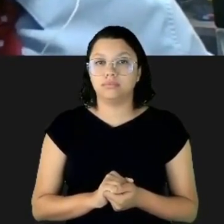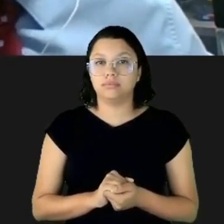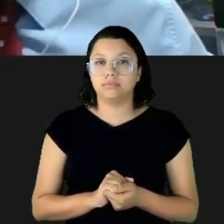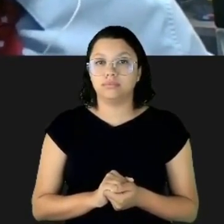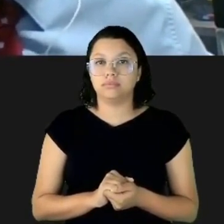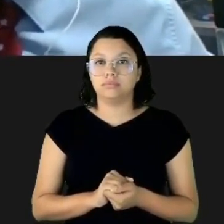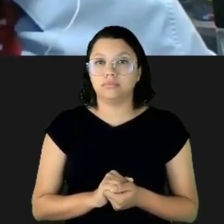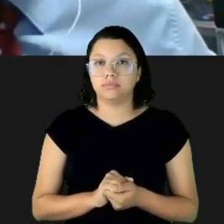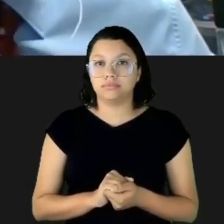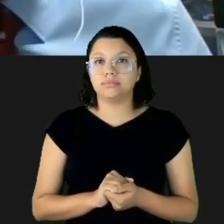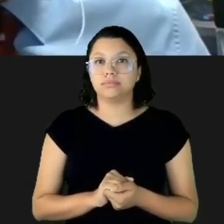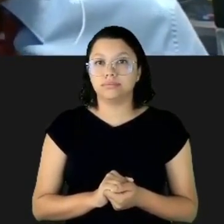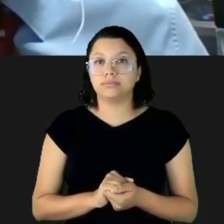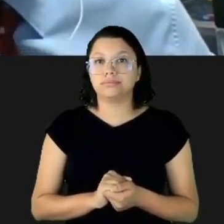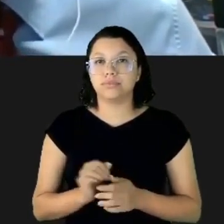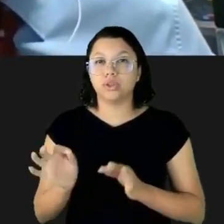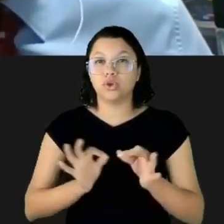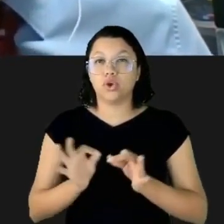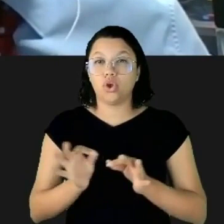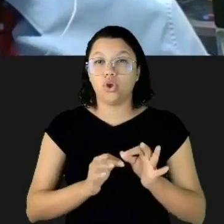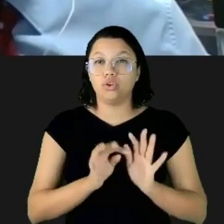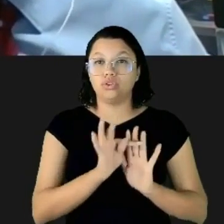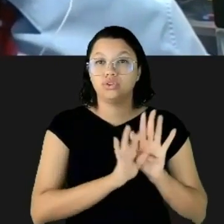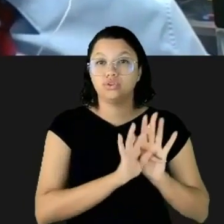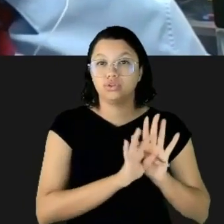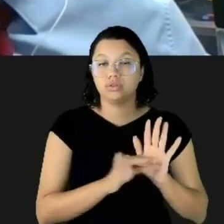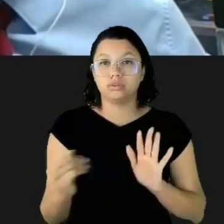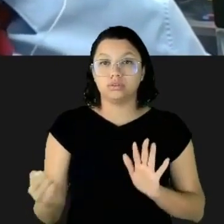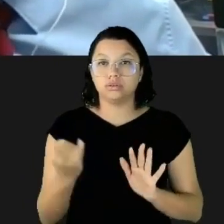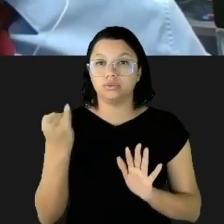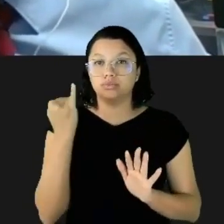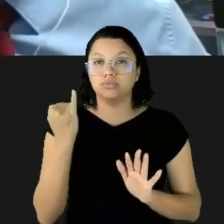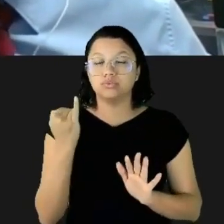na edição de texto é importante aqui